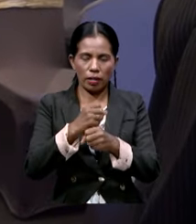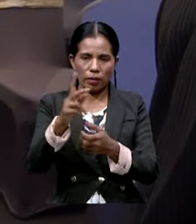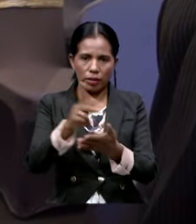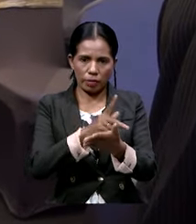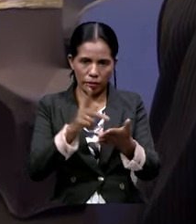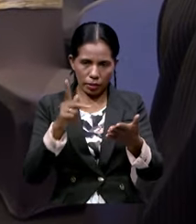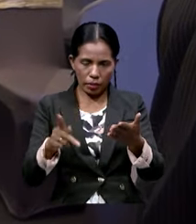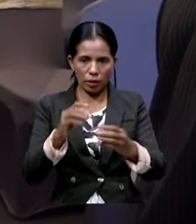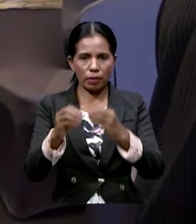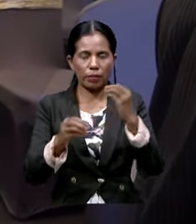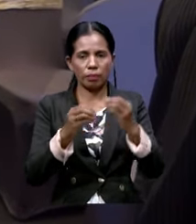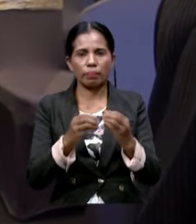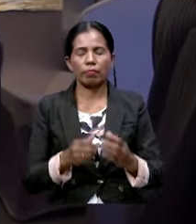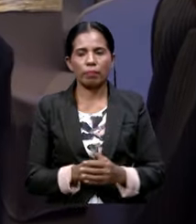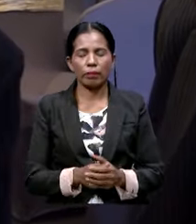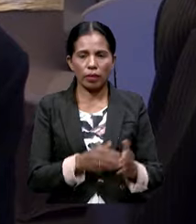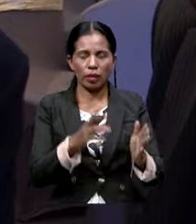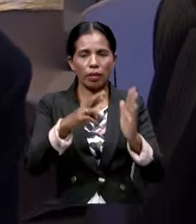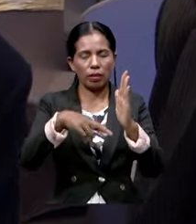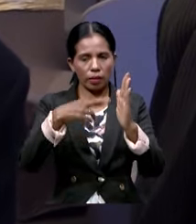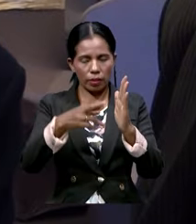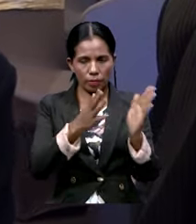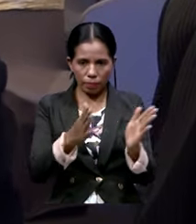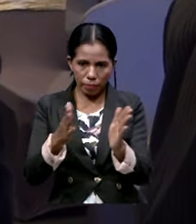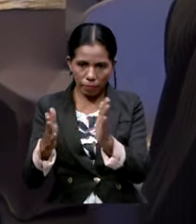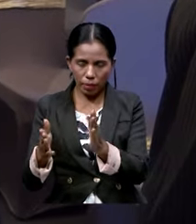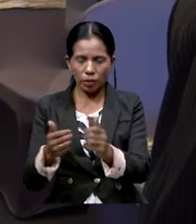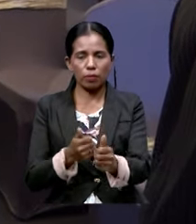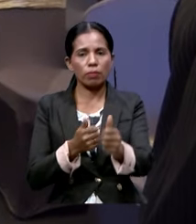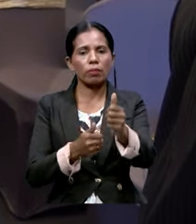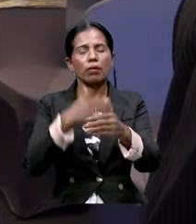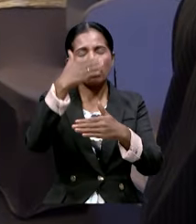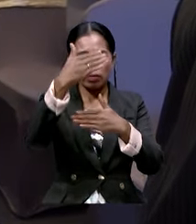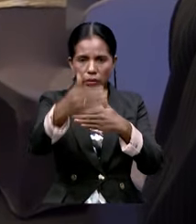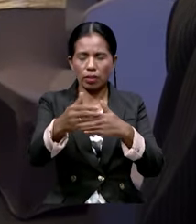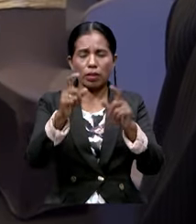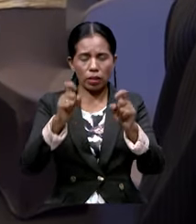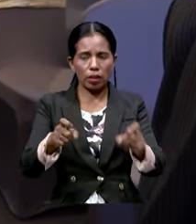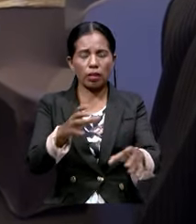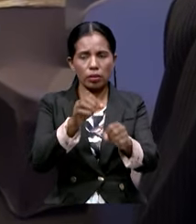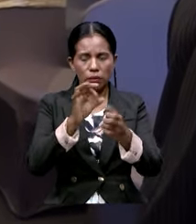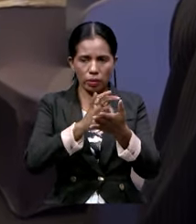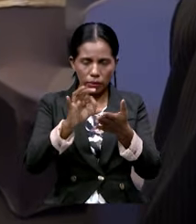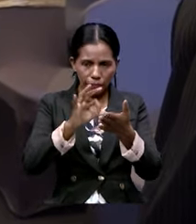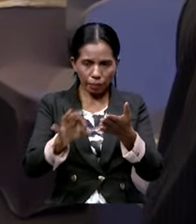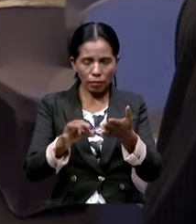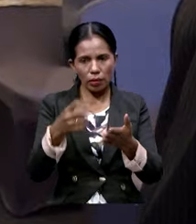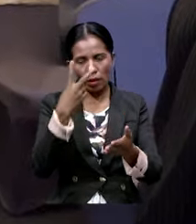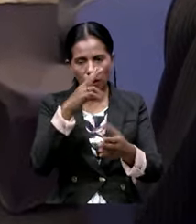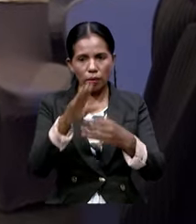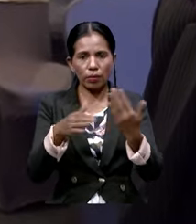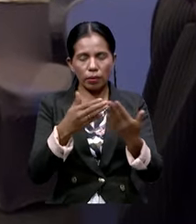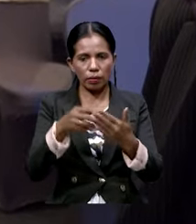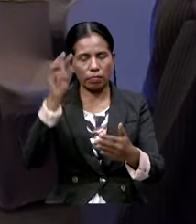iter kriminis de itinerário crimene. Procedimento fase ne beten ke lawa tu bawi. Então tem que sim mu resista, kalau diligência ne